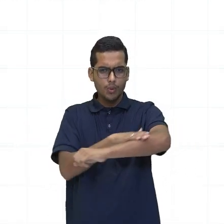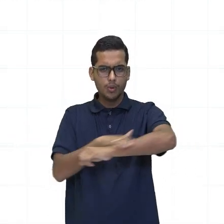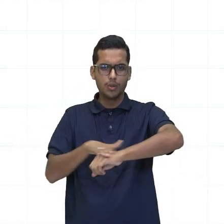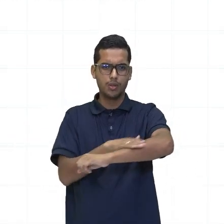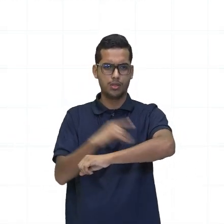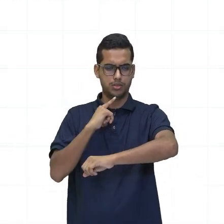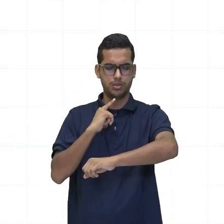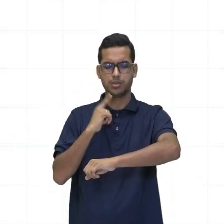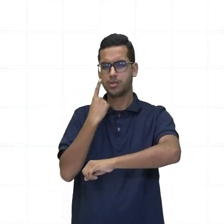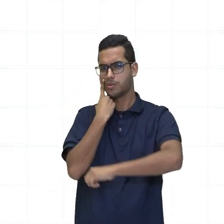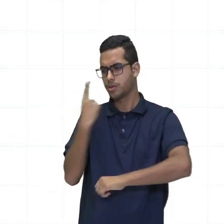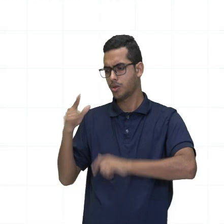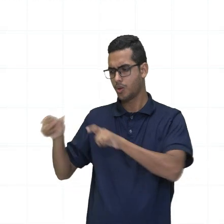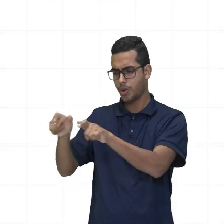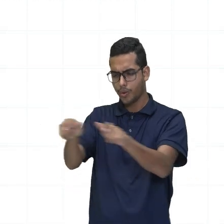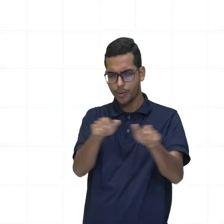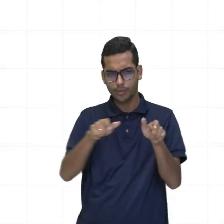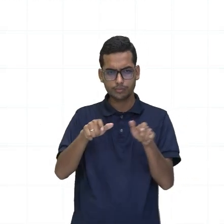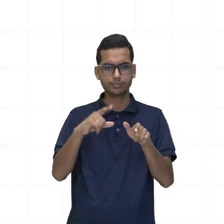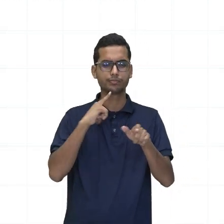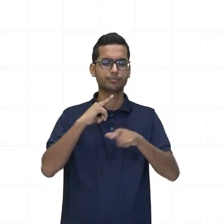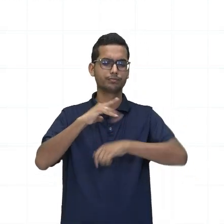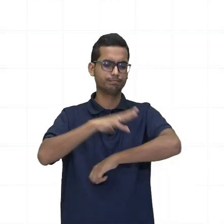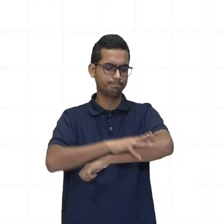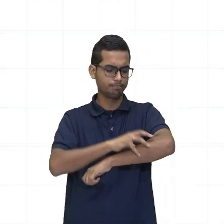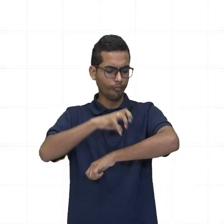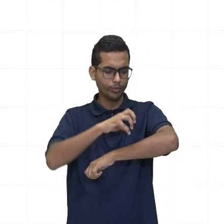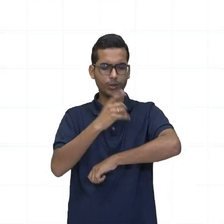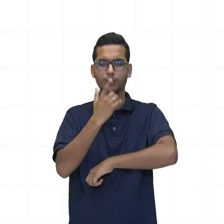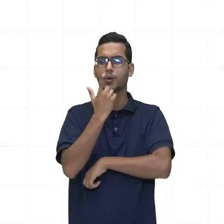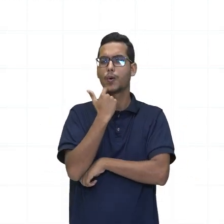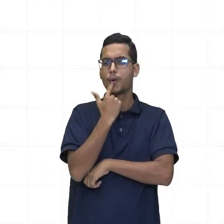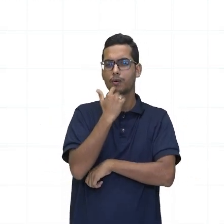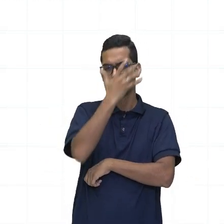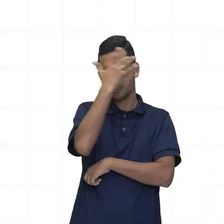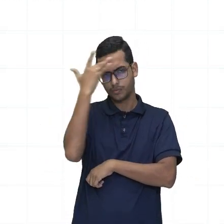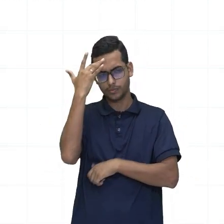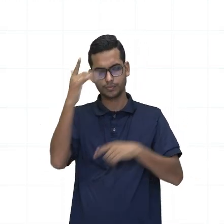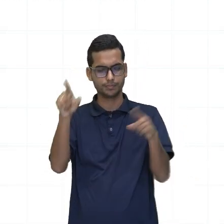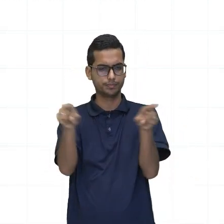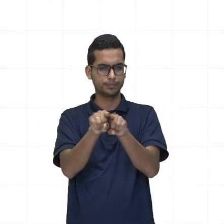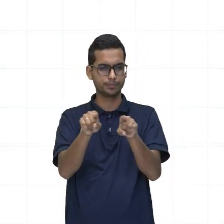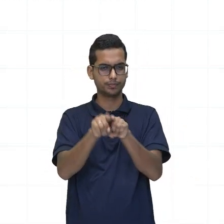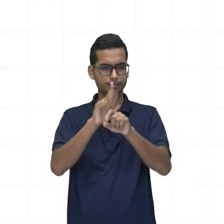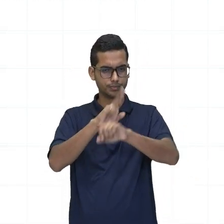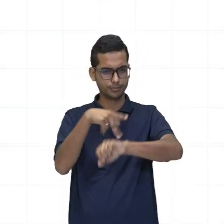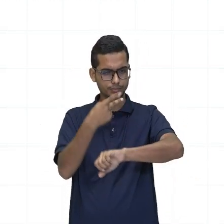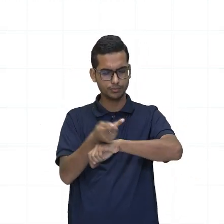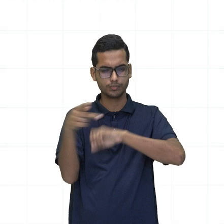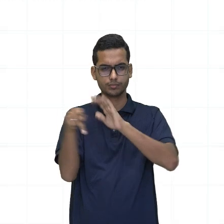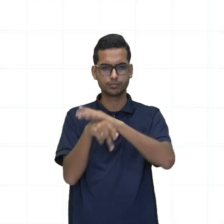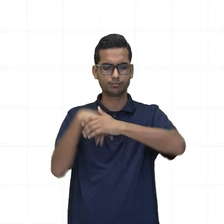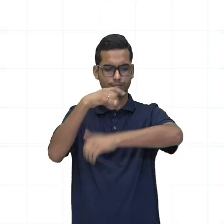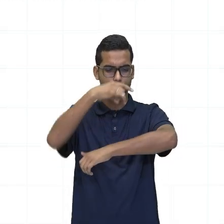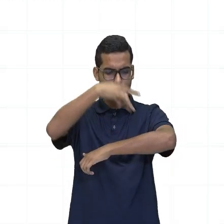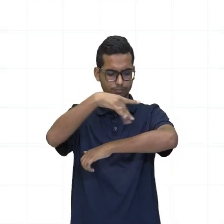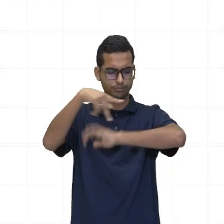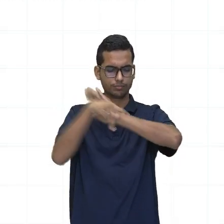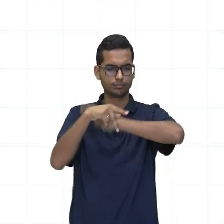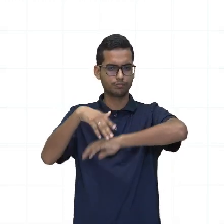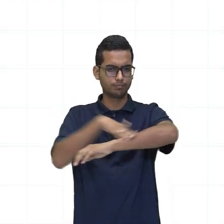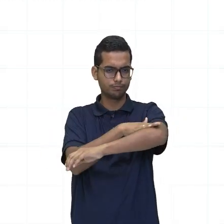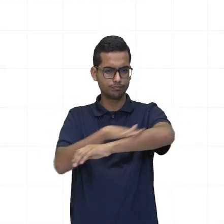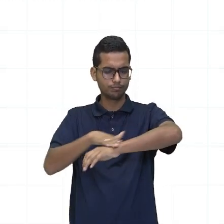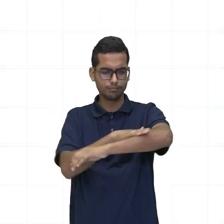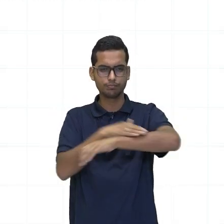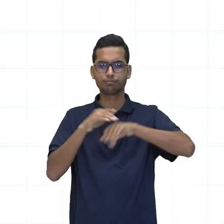presença dele, e aí ele também vai sugar o sangue da pessoa e ao mesmo tempo depositar as suas fezes sobre a pele. A